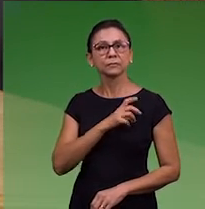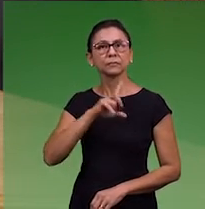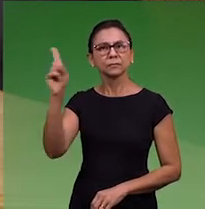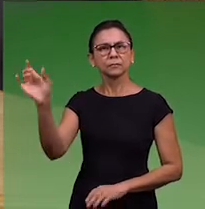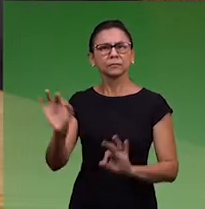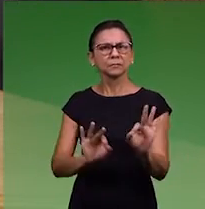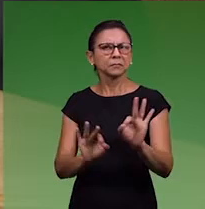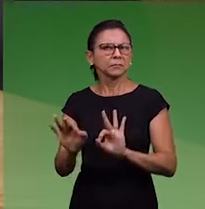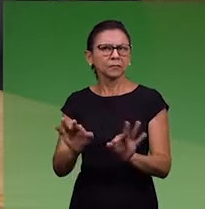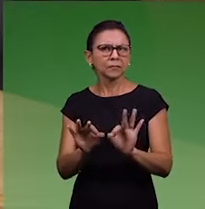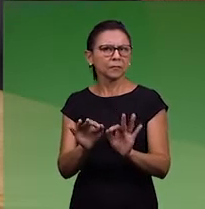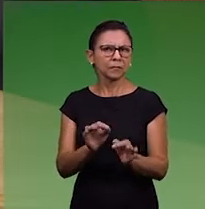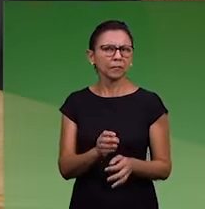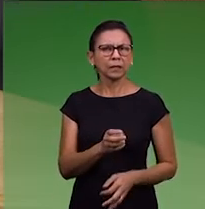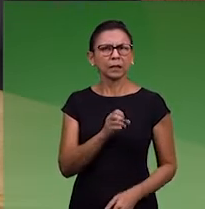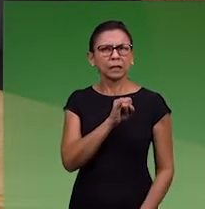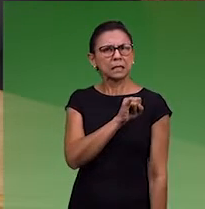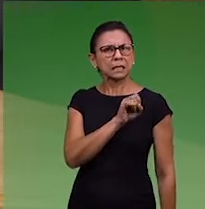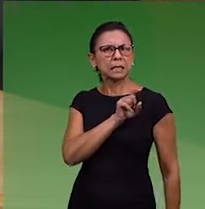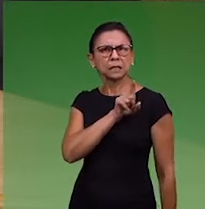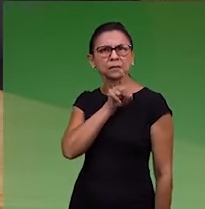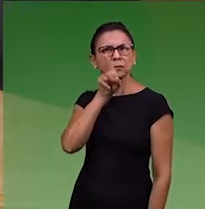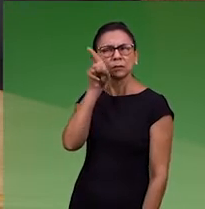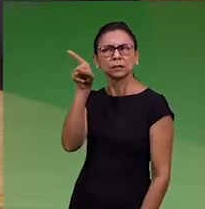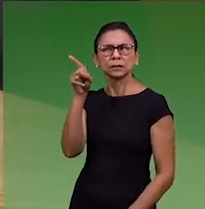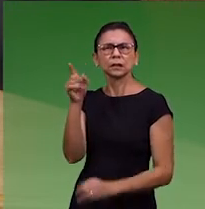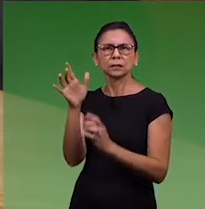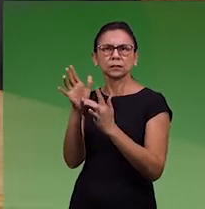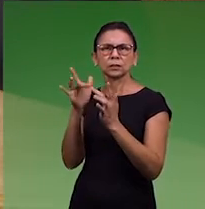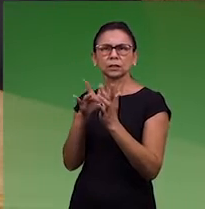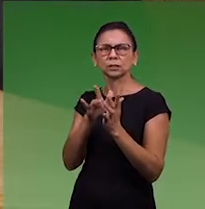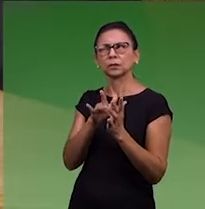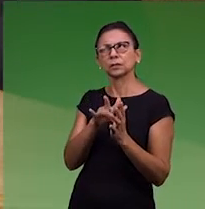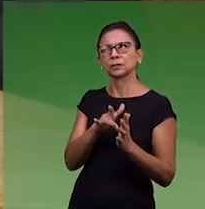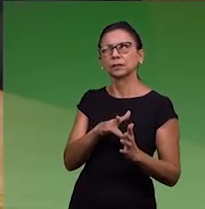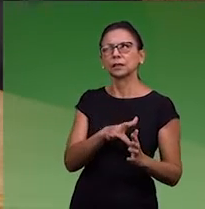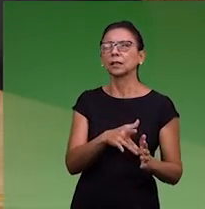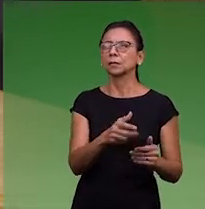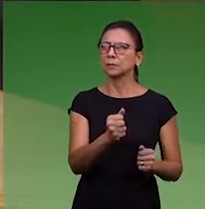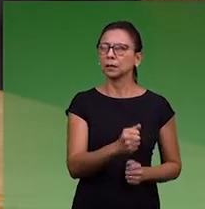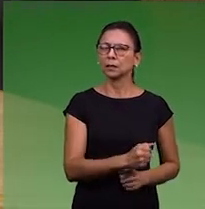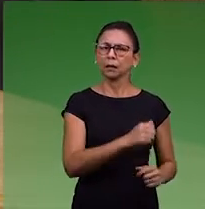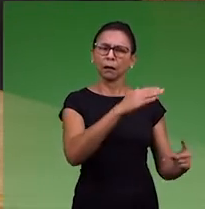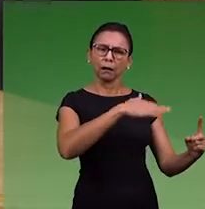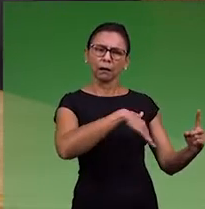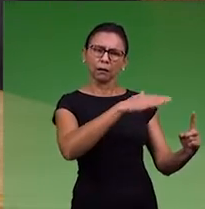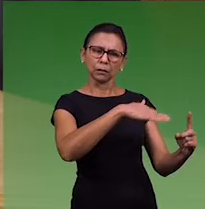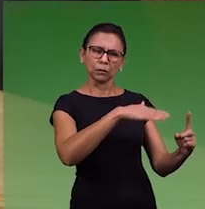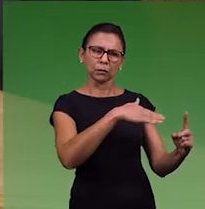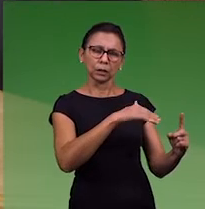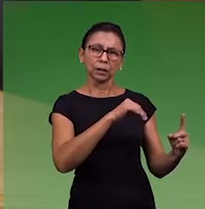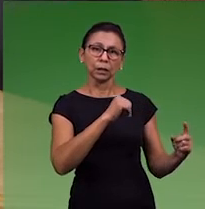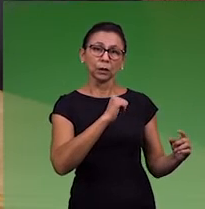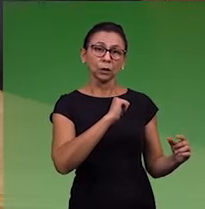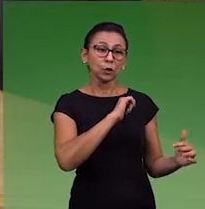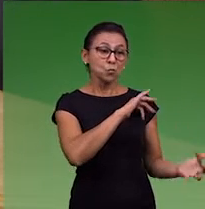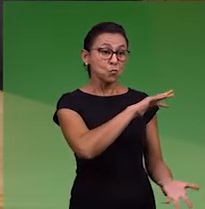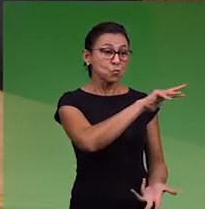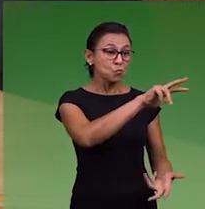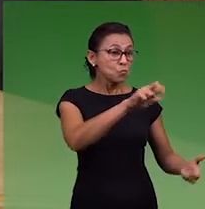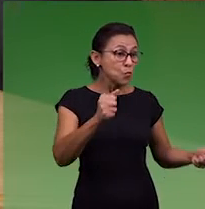estabelecido. Então, olha, se você se prostrar diante de mim e me adorar, eu vou te dar tudo que o homem quer, né? Eu te dou o mundo. Ele disse, não,